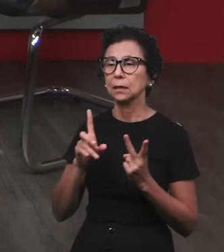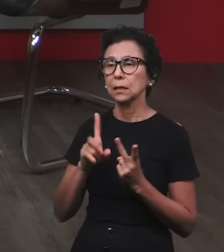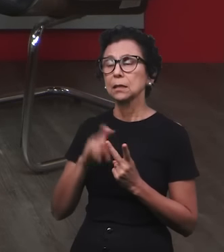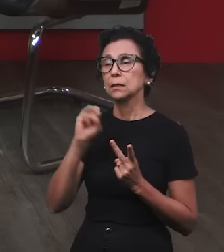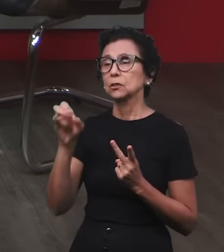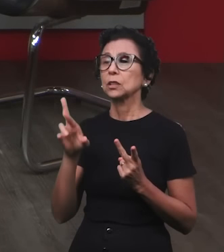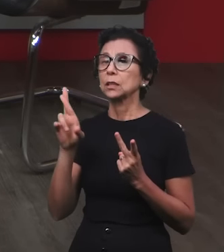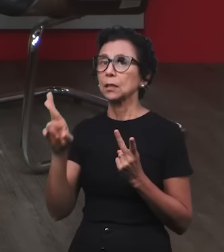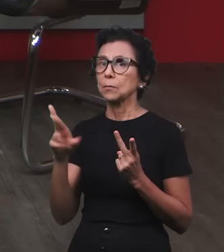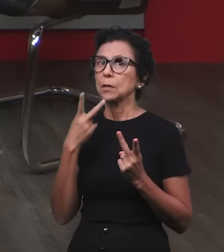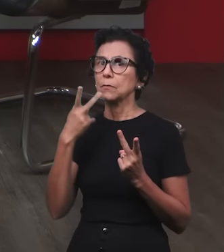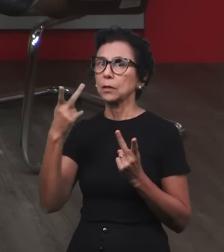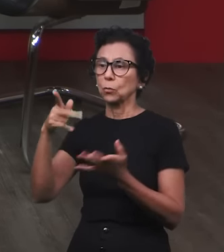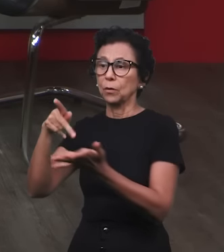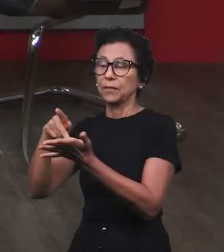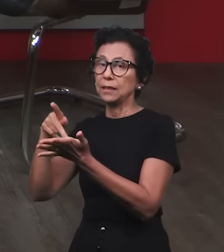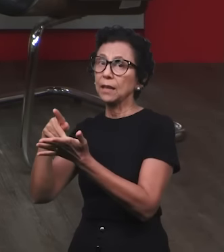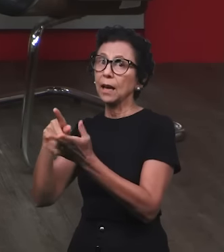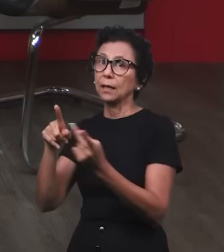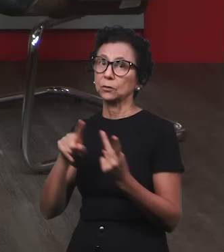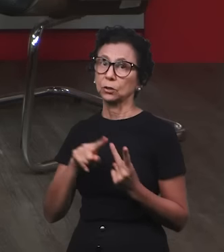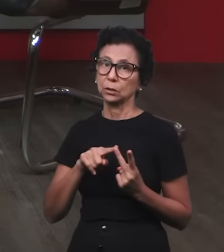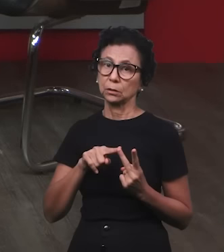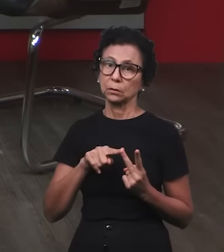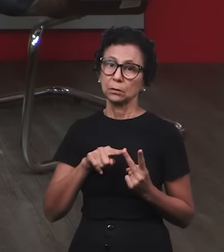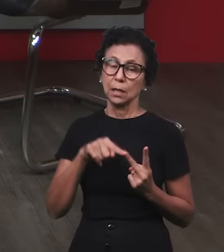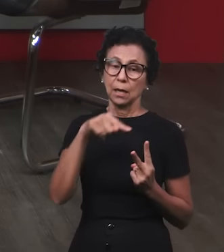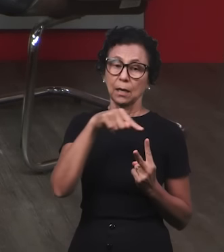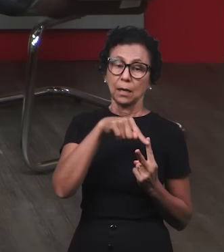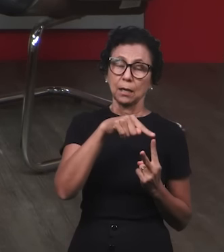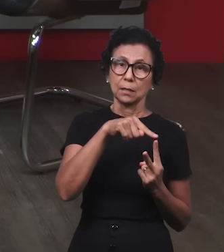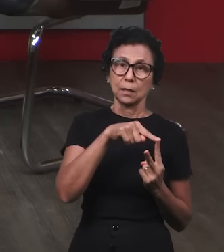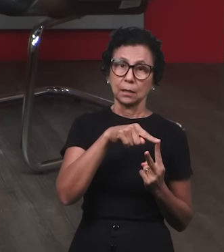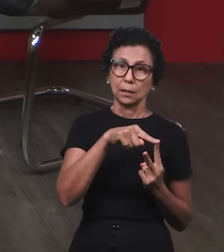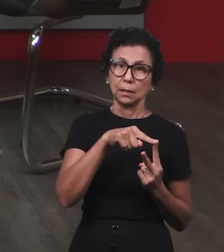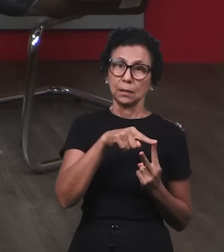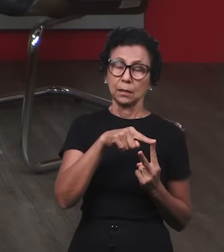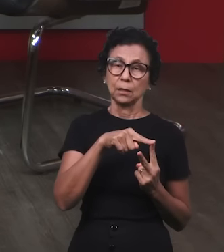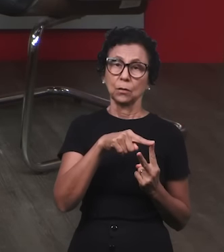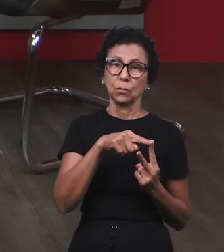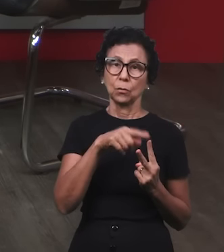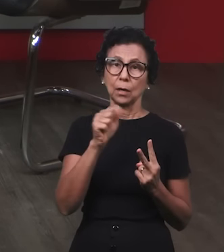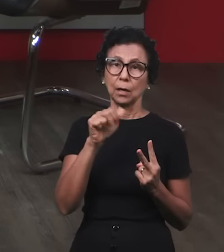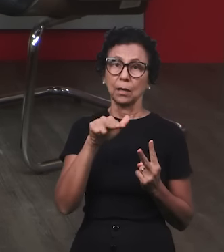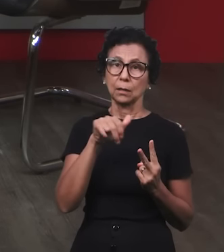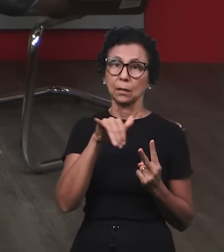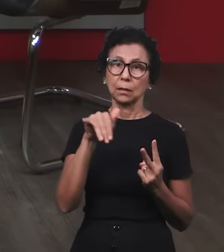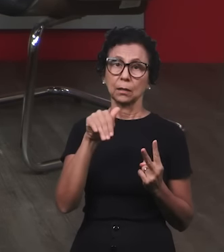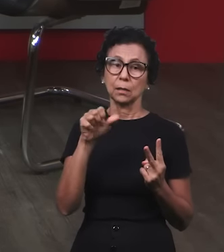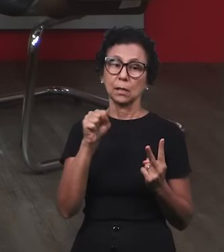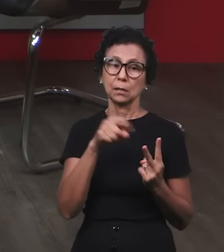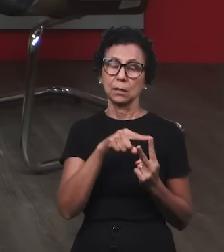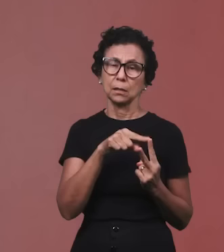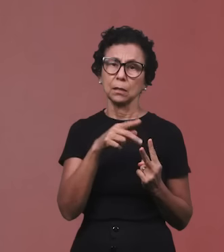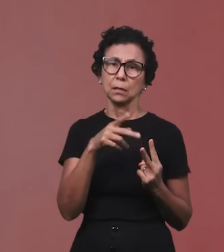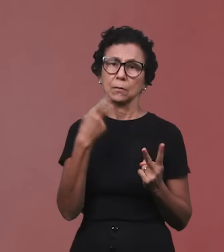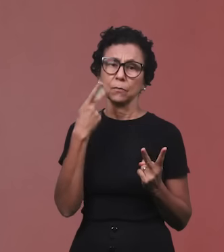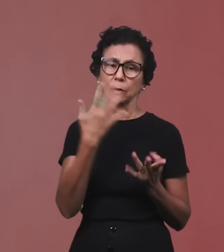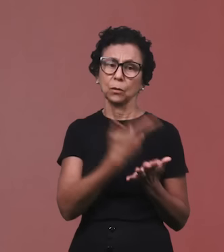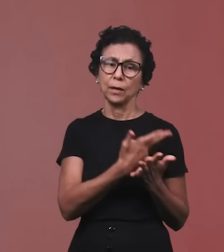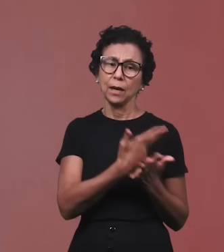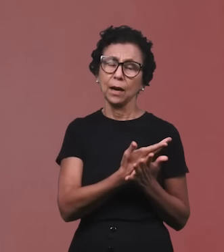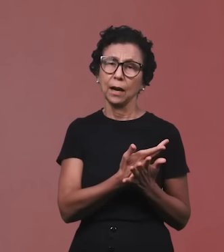você estivesse falando fosse verdade. Eu gostaria, sinceramente. Agora, o profeta, quando profetizar paz, só será